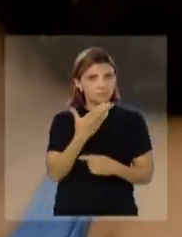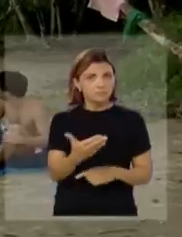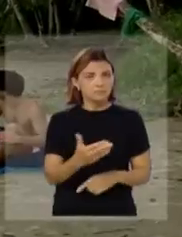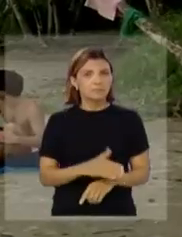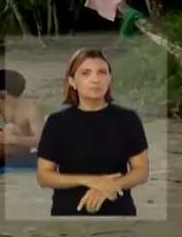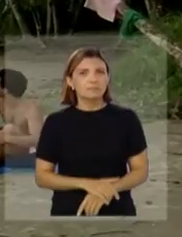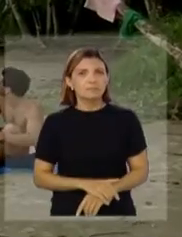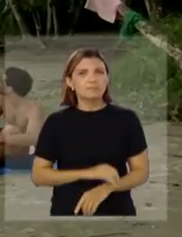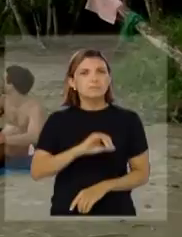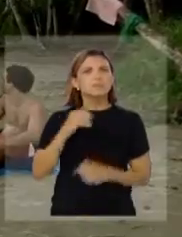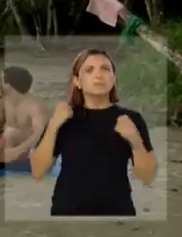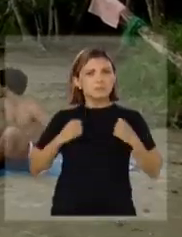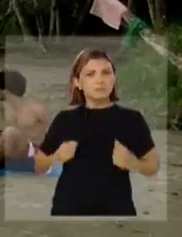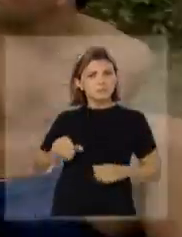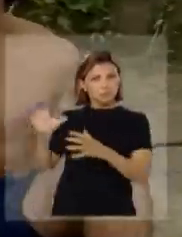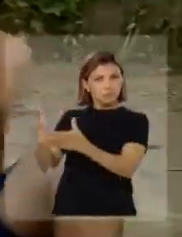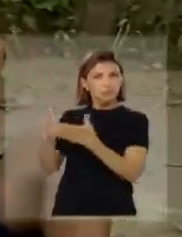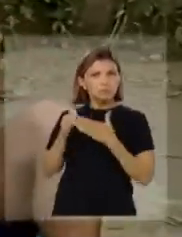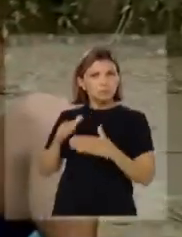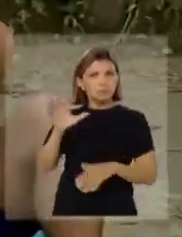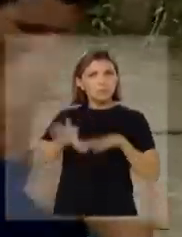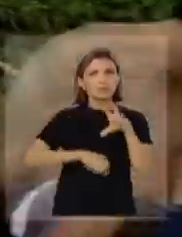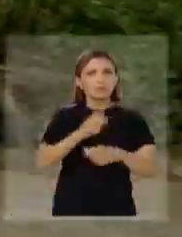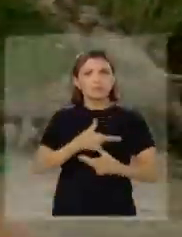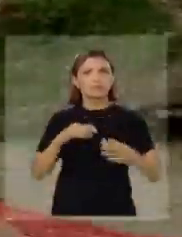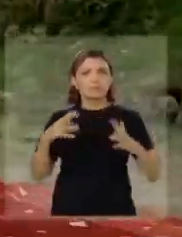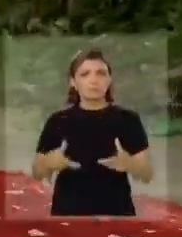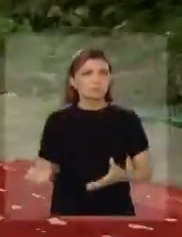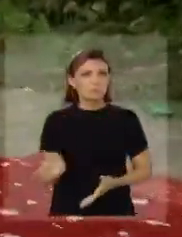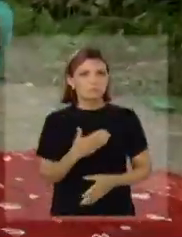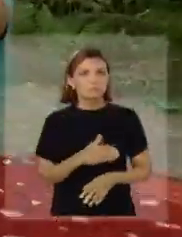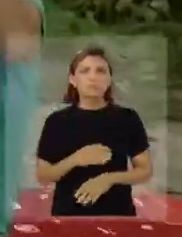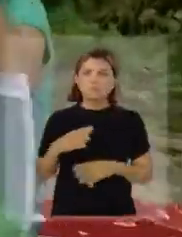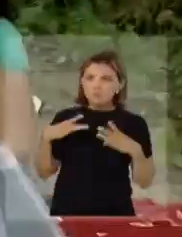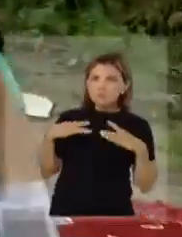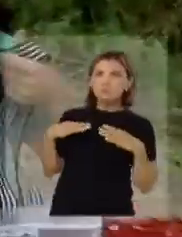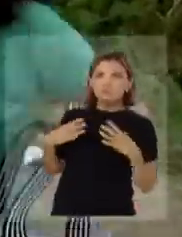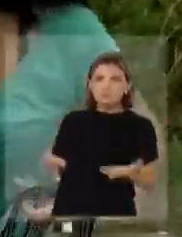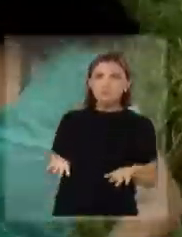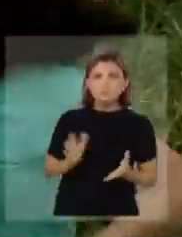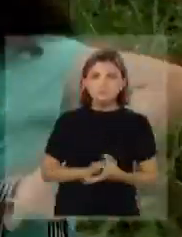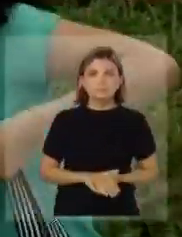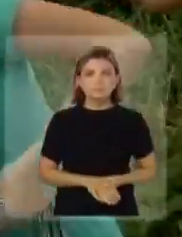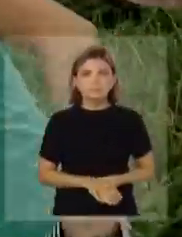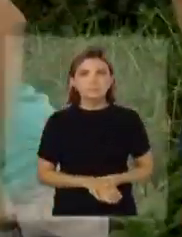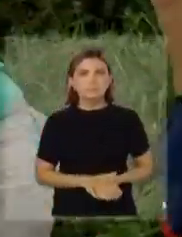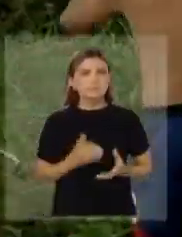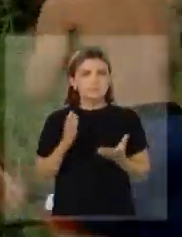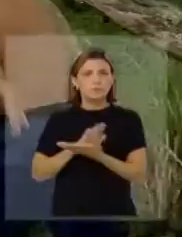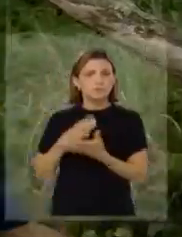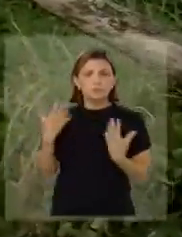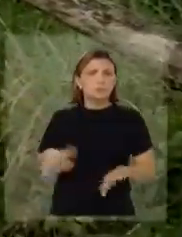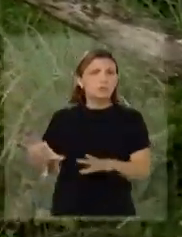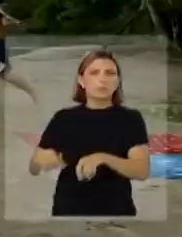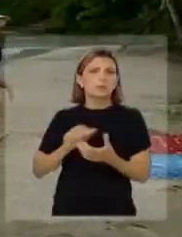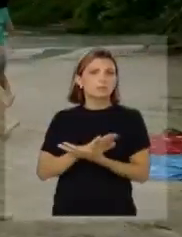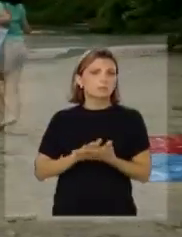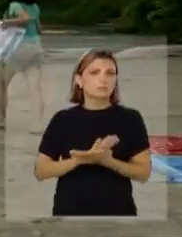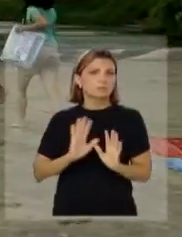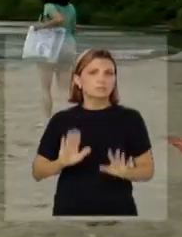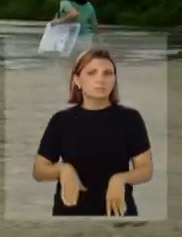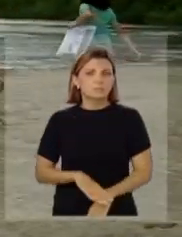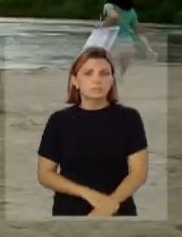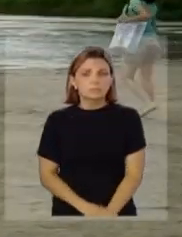nessa? Dele. JP, pega a minha camiseta. Pega o resto aí, Marta. Você é folgado, hein, JP? Eu não vou pegar nada.